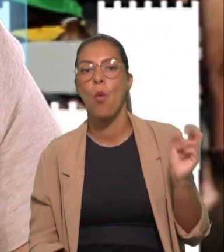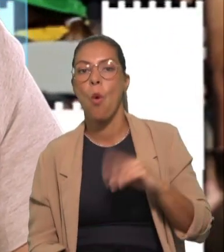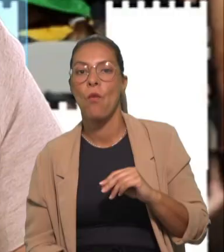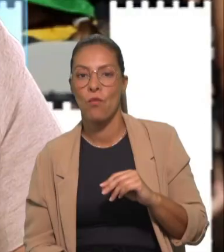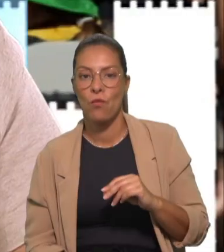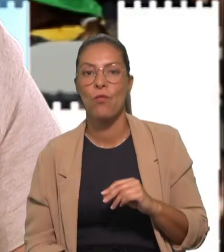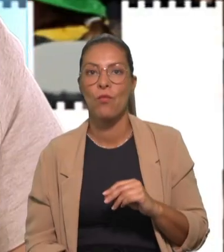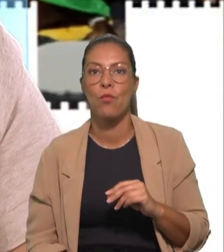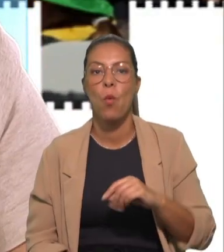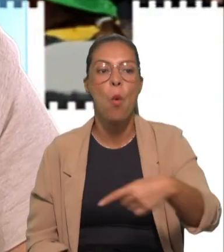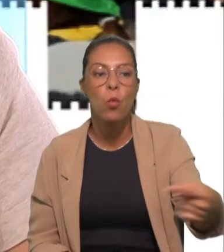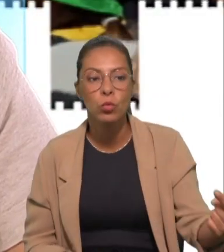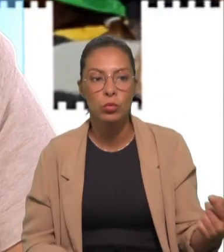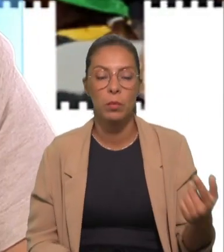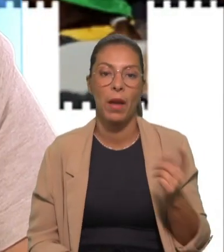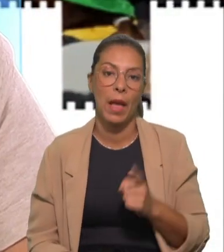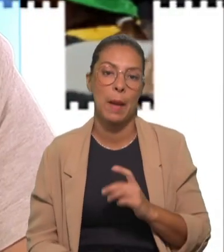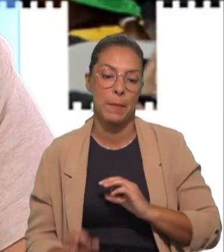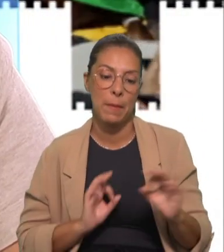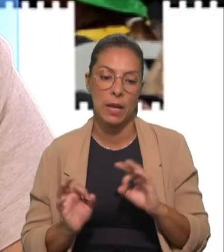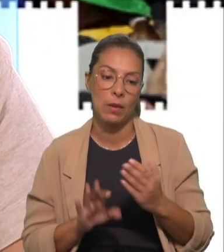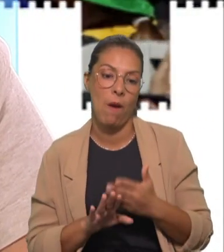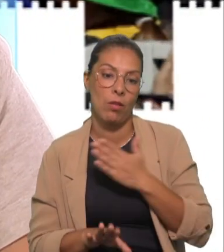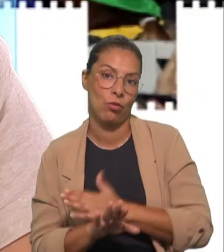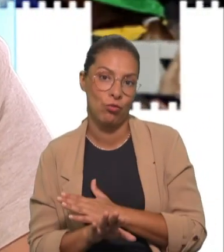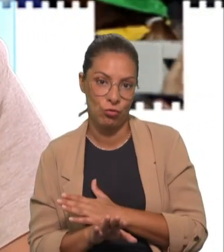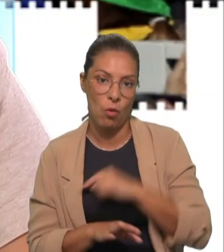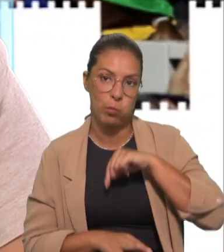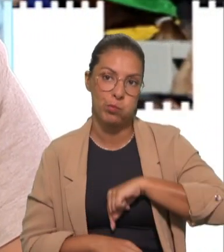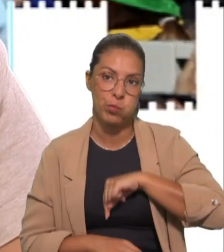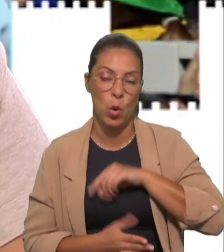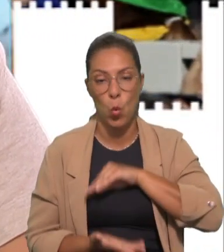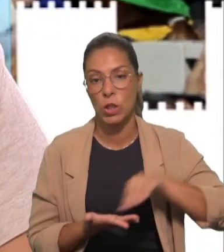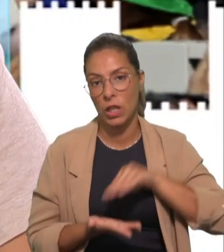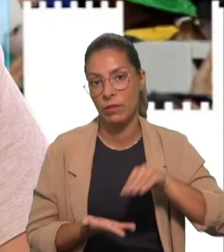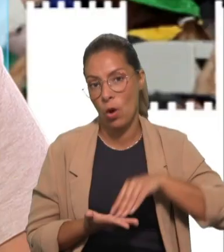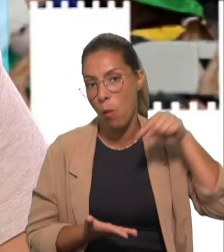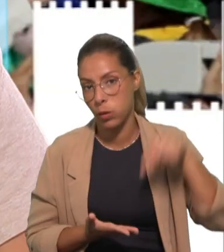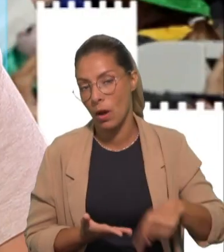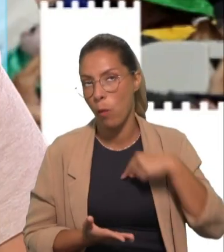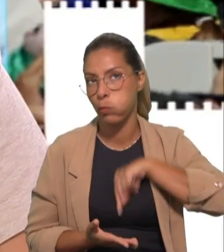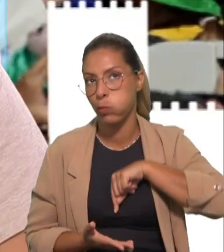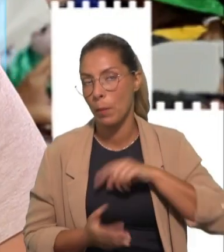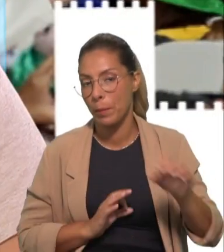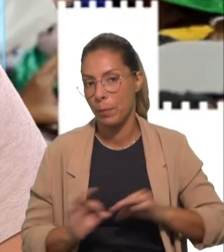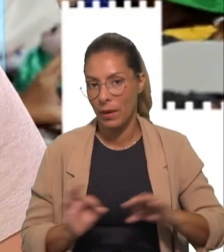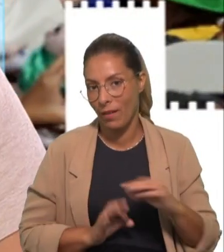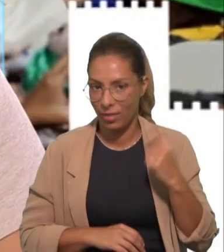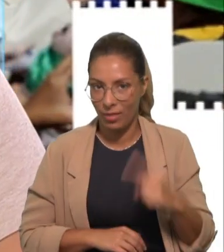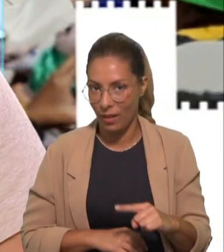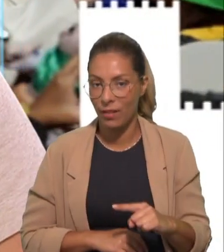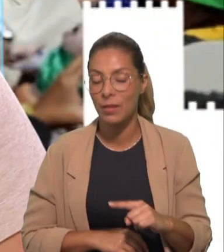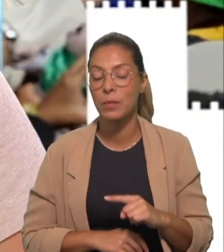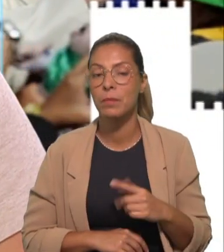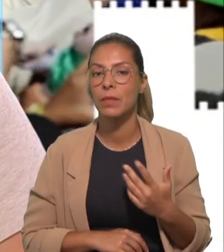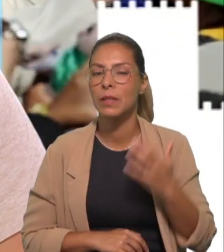às outras pessoas. Por isso a minha preparação começou a partir do momento que me inscrevi, e é basicamente uma